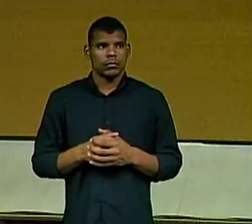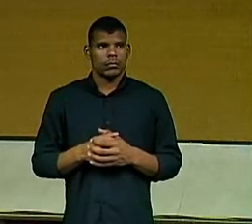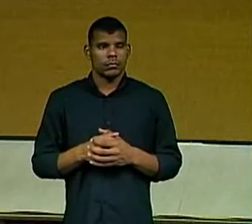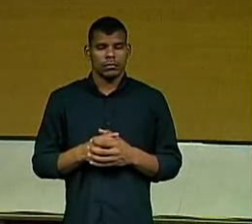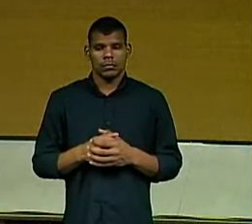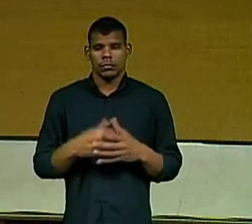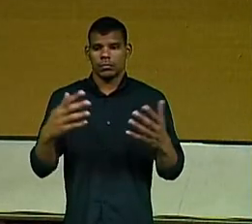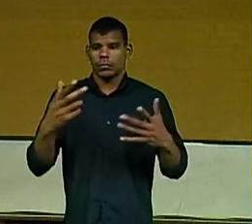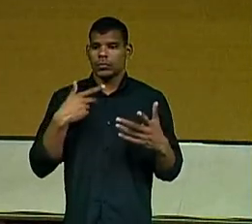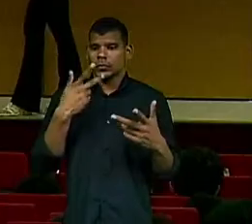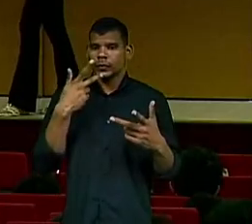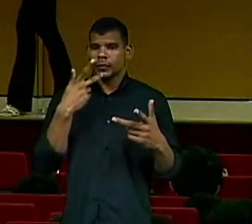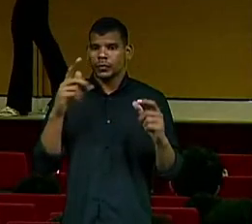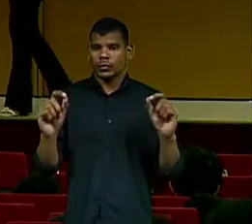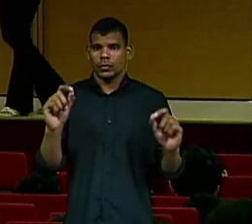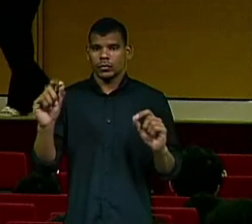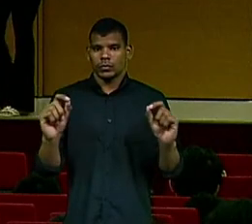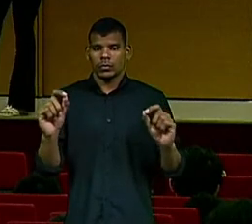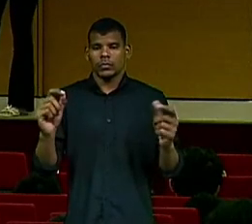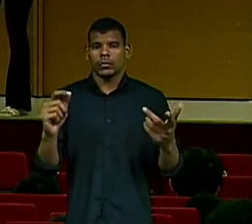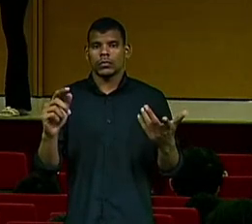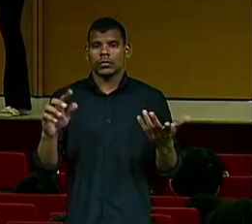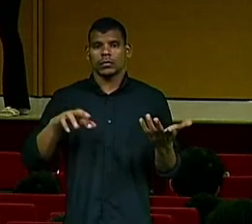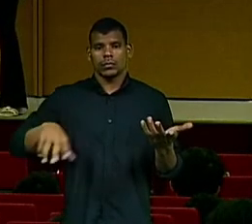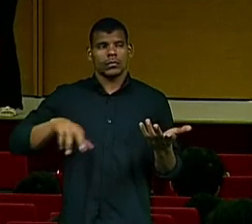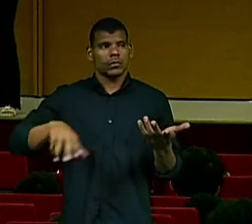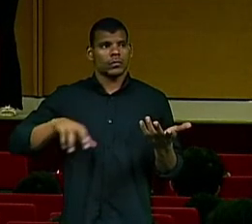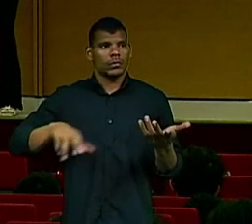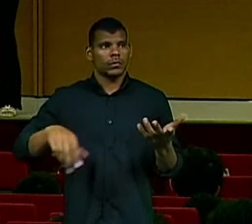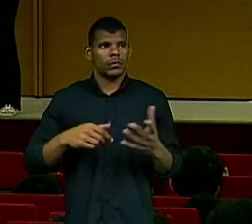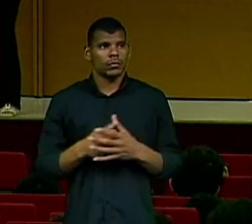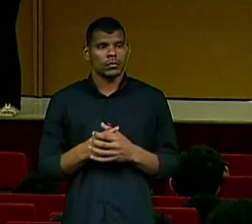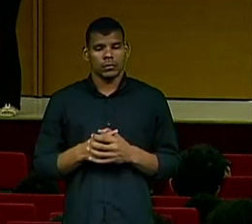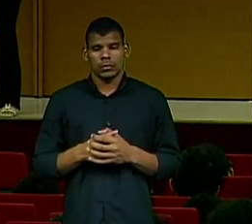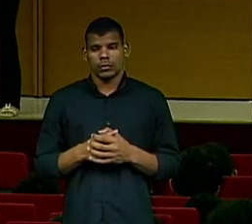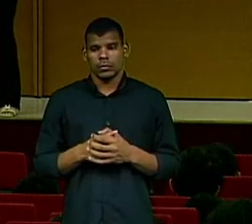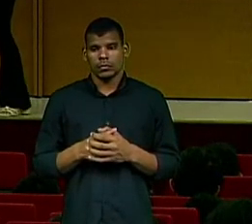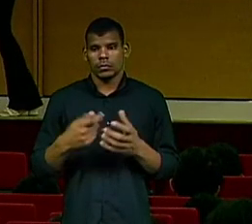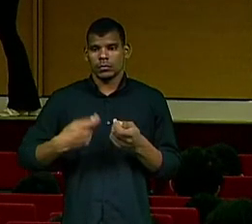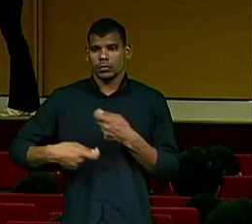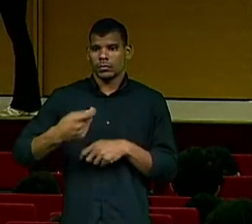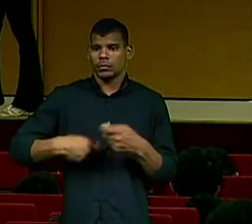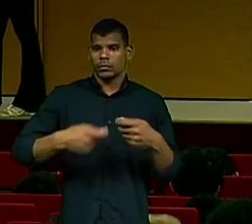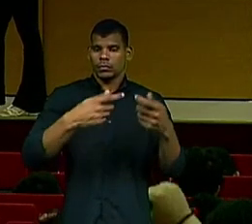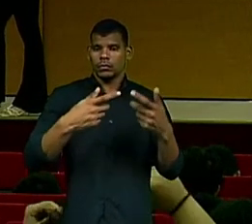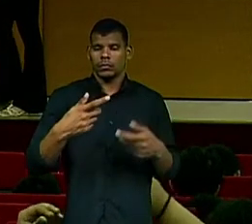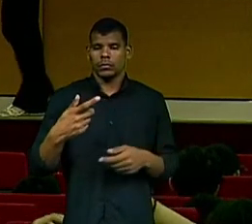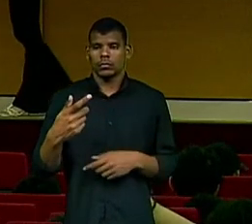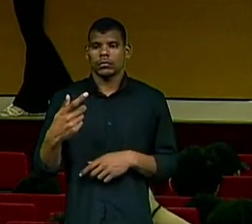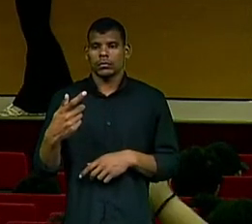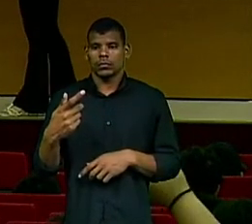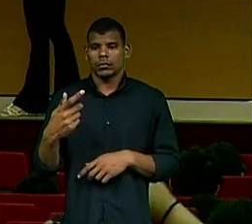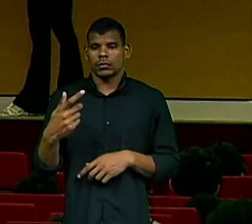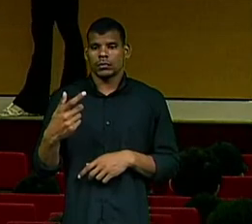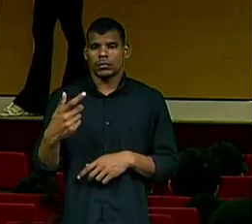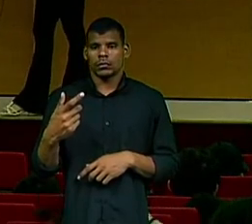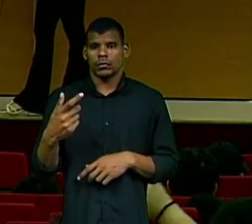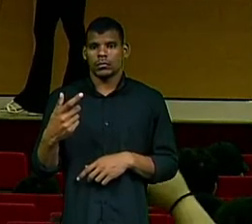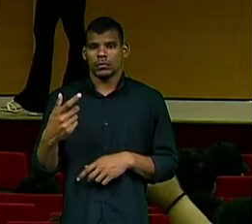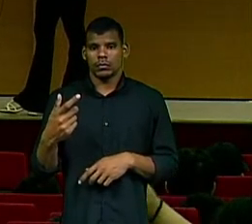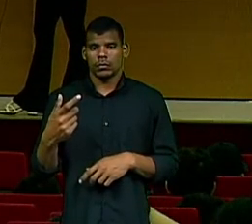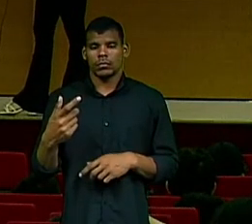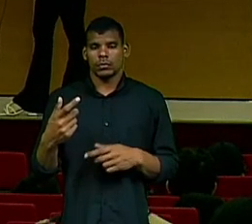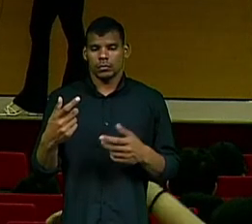Veja disse eu não sou um esquema Milionário de corrupção tráfico de influências